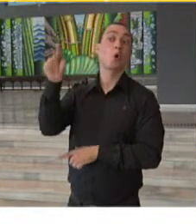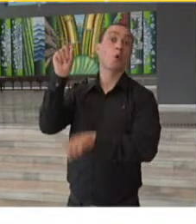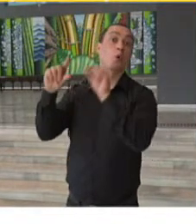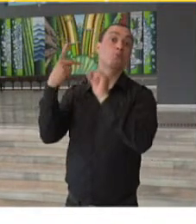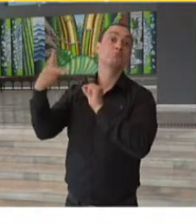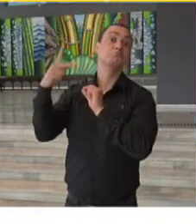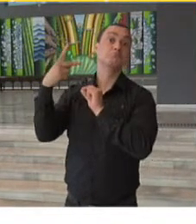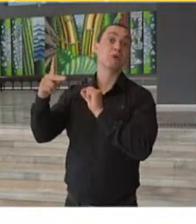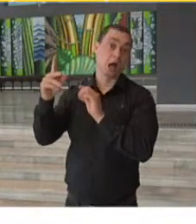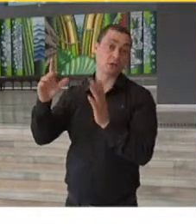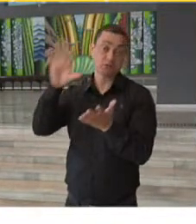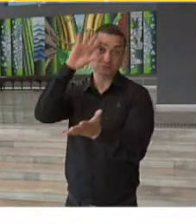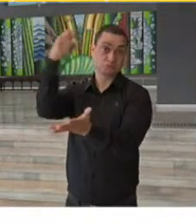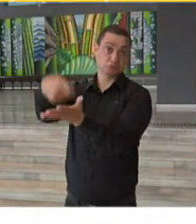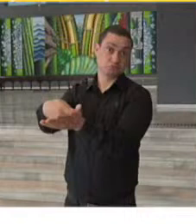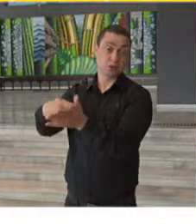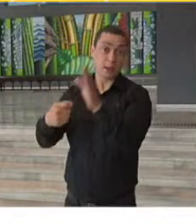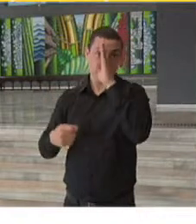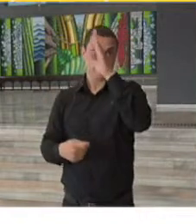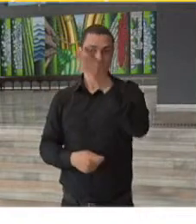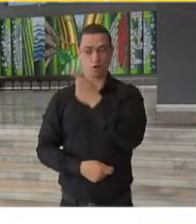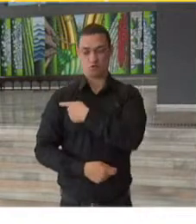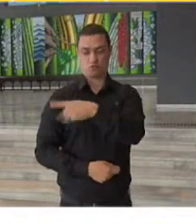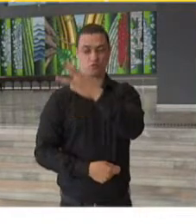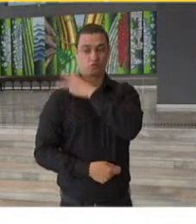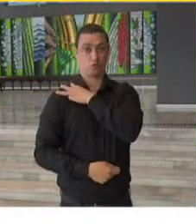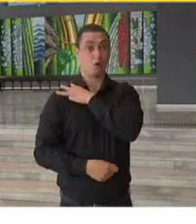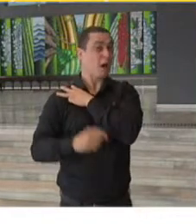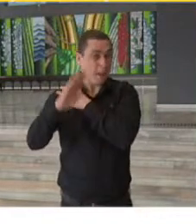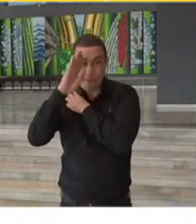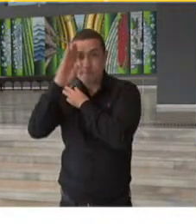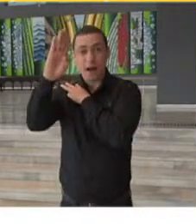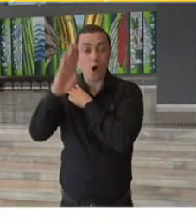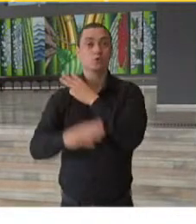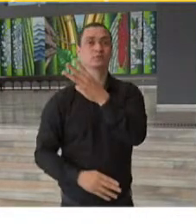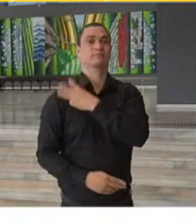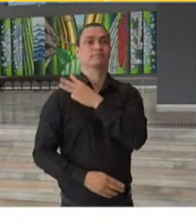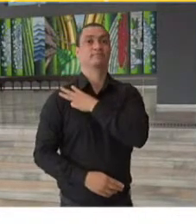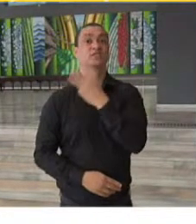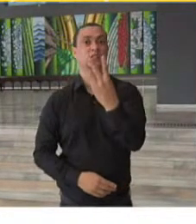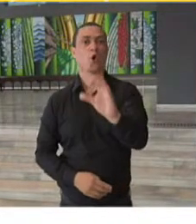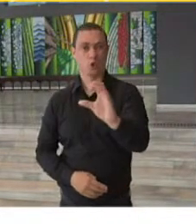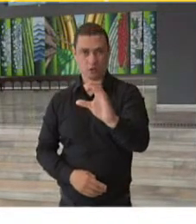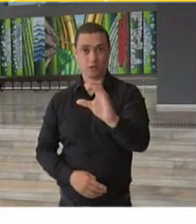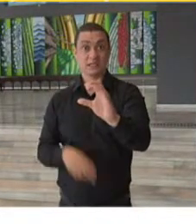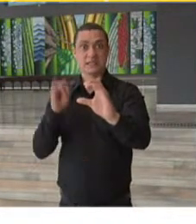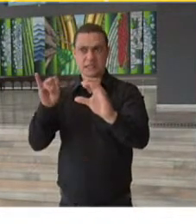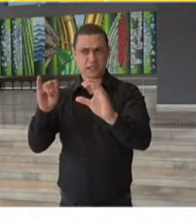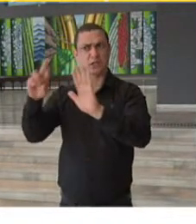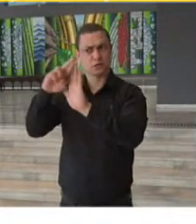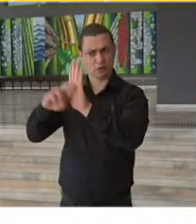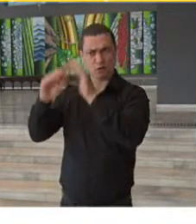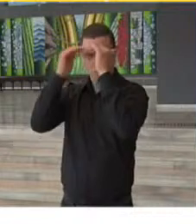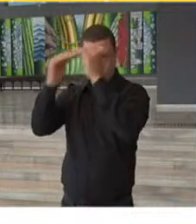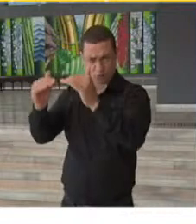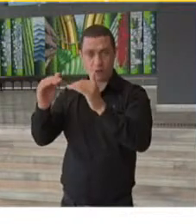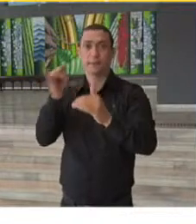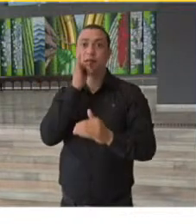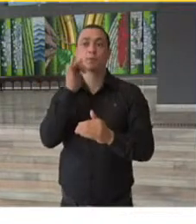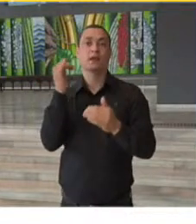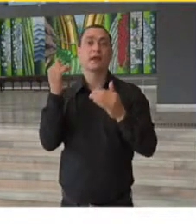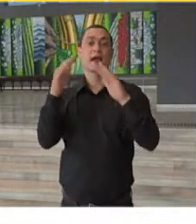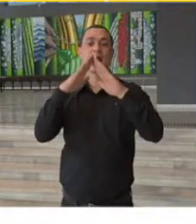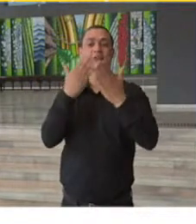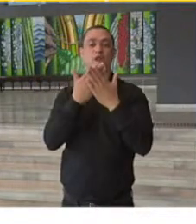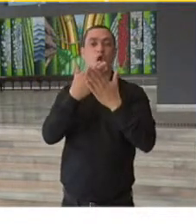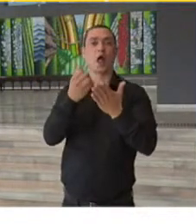médio, priorizando o terceiro ano, desde que as condições estejam bem cuidadas. Nós temos questões como transporte